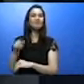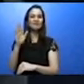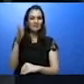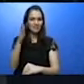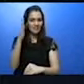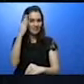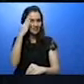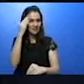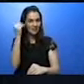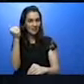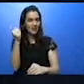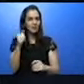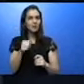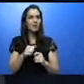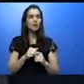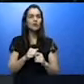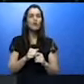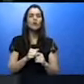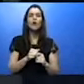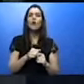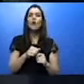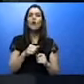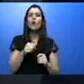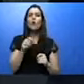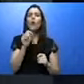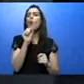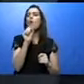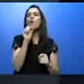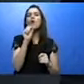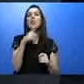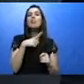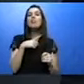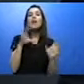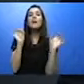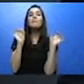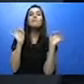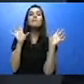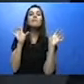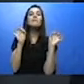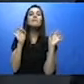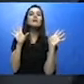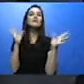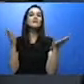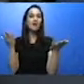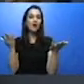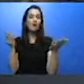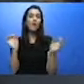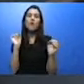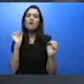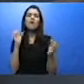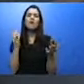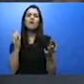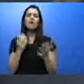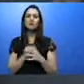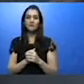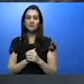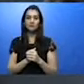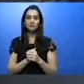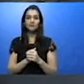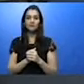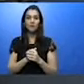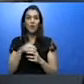né? O que ela tem de especial? O que a Mona Lisa tem de especial? Né?